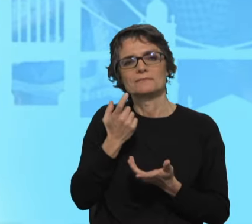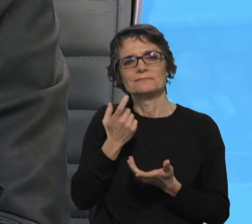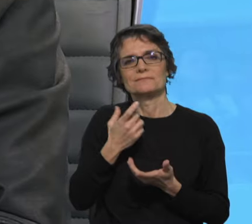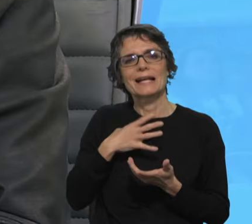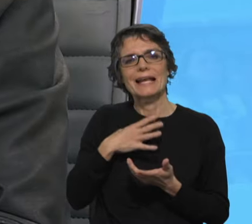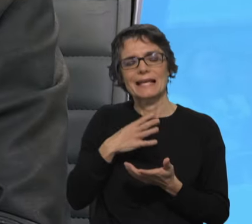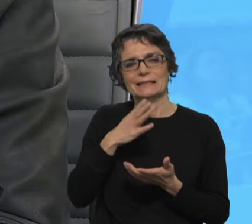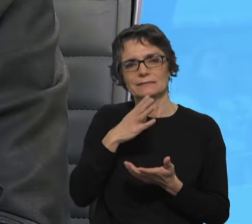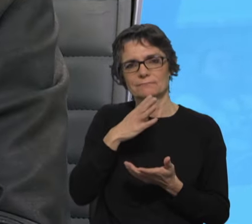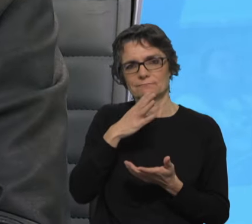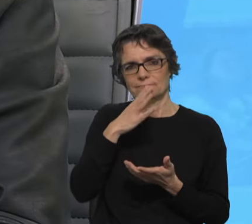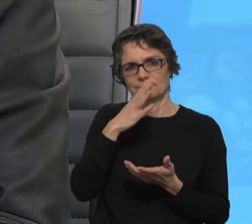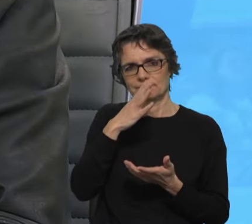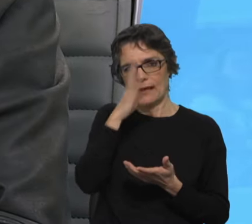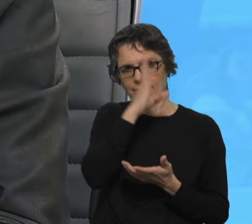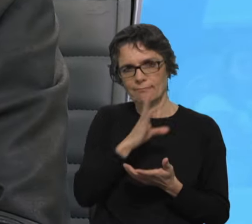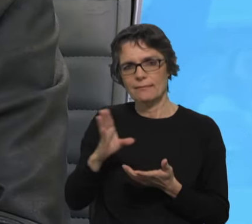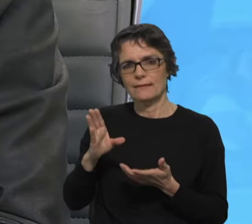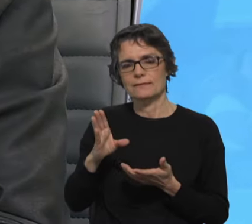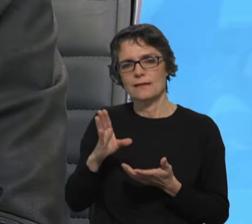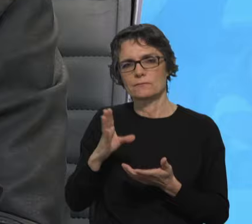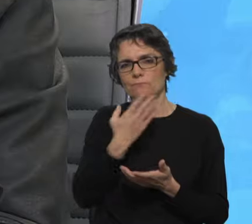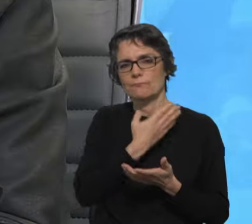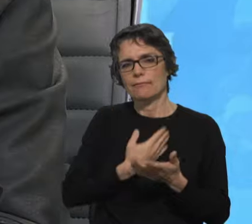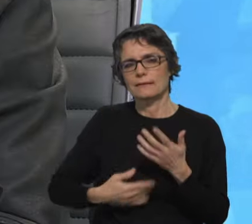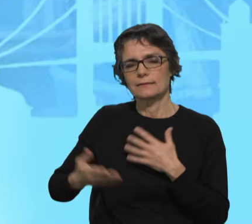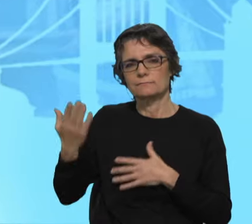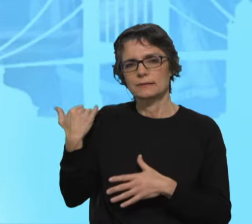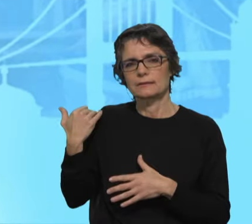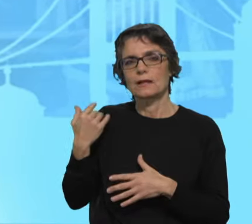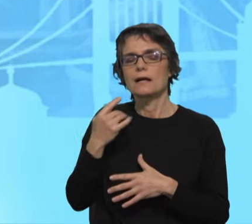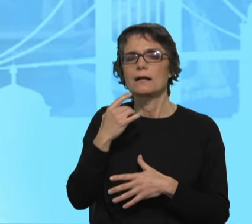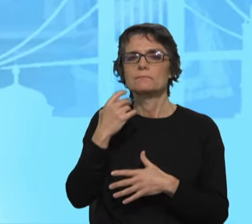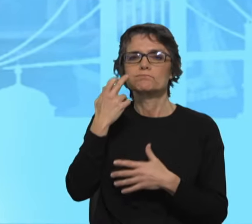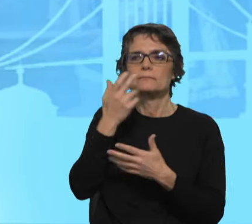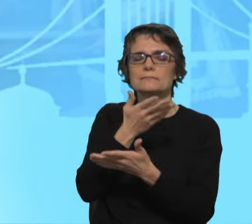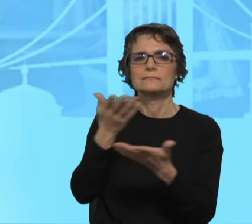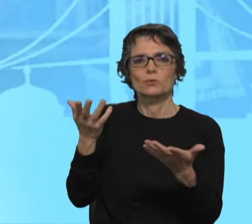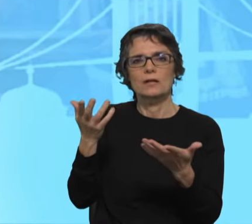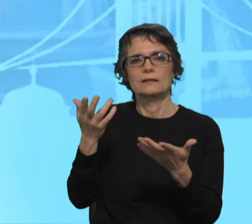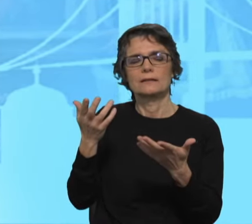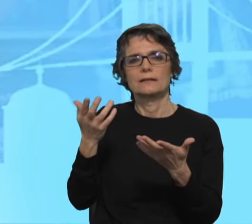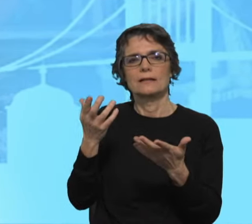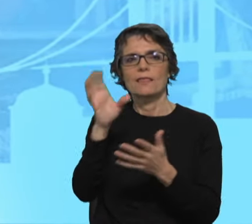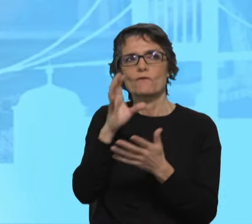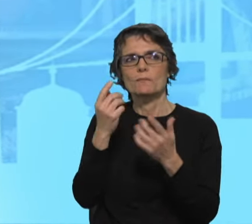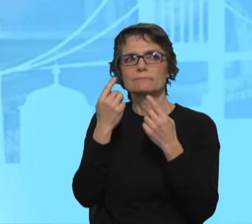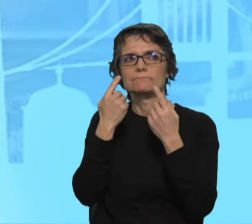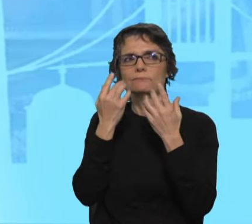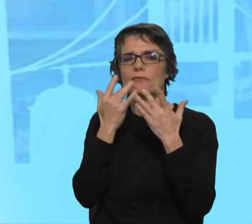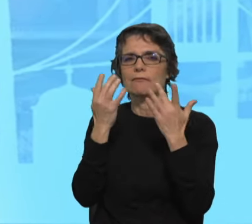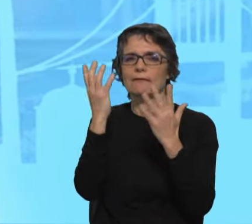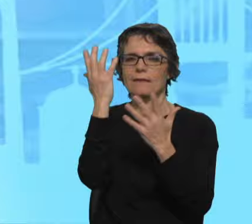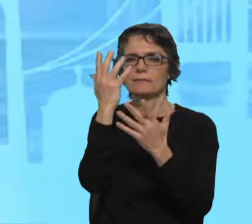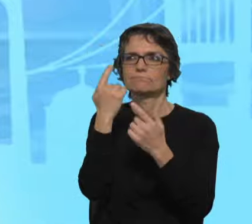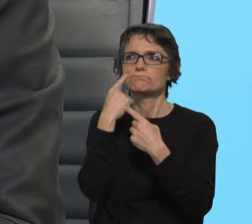tradição popular de uma forma muito plástica muito cênica na sua representação da páscoa Estamos também ali a